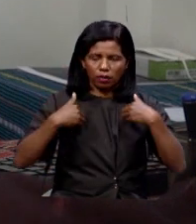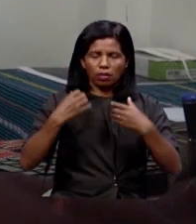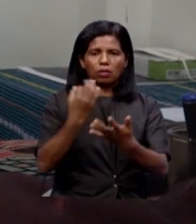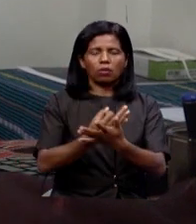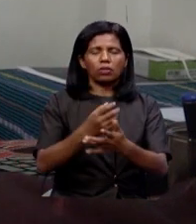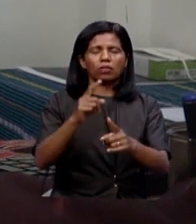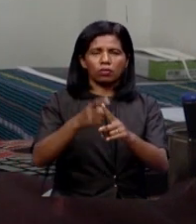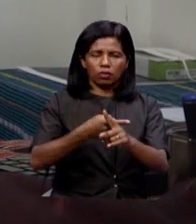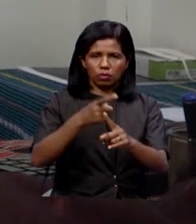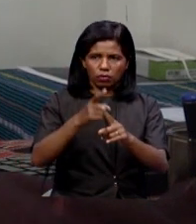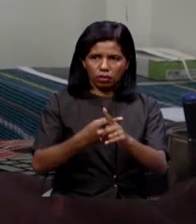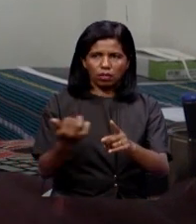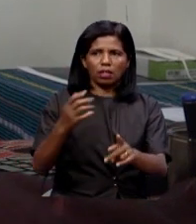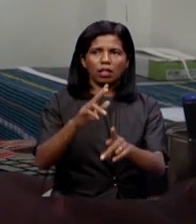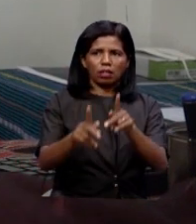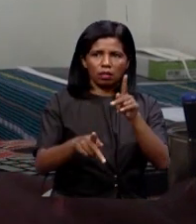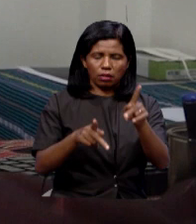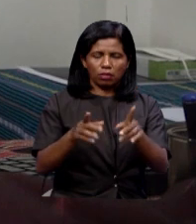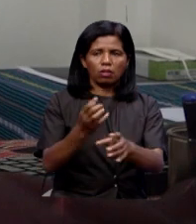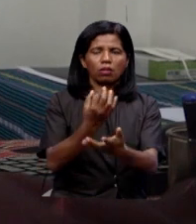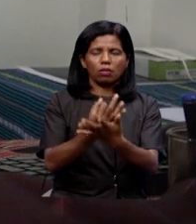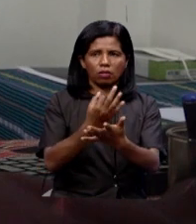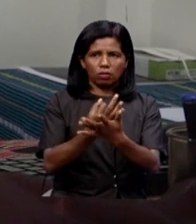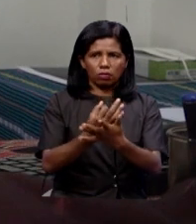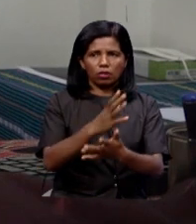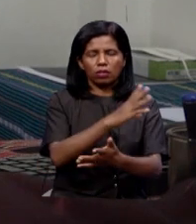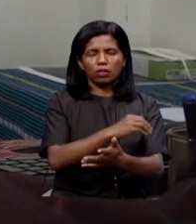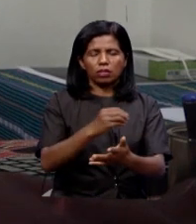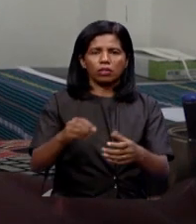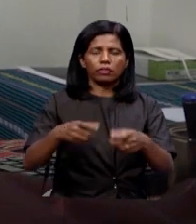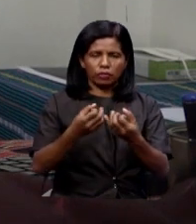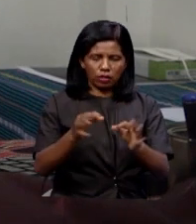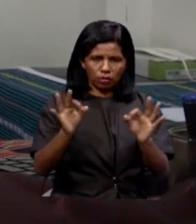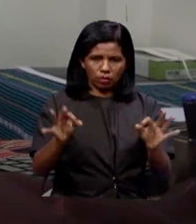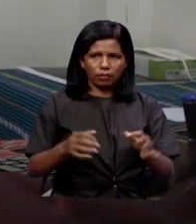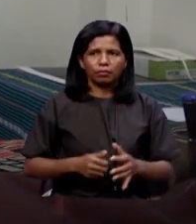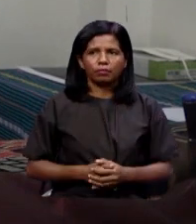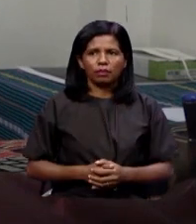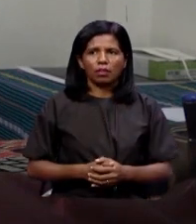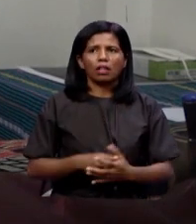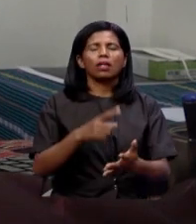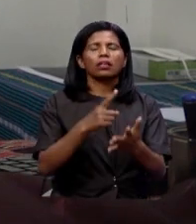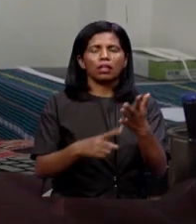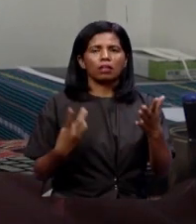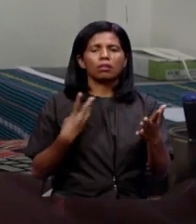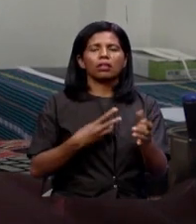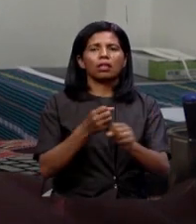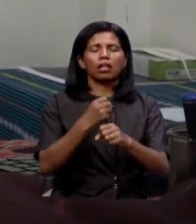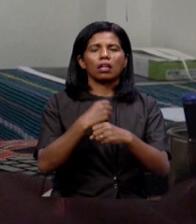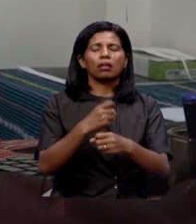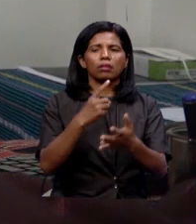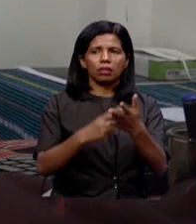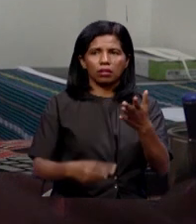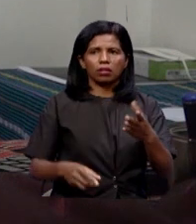Ema nebe mak 47 sira simulate 1380 hotona. Antau saira mak kita tau halo basira. Tamba